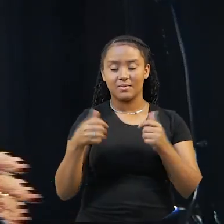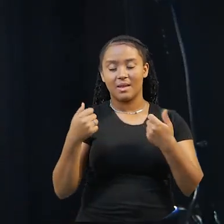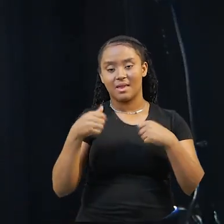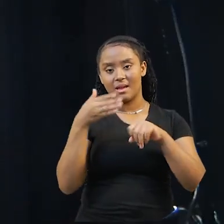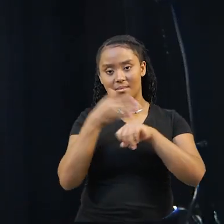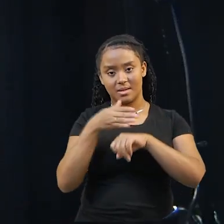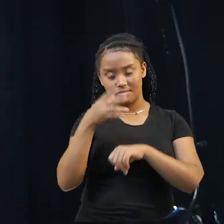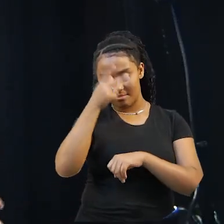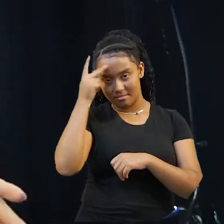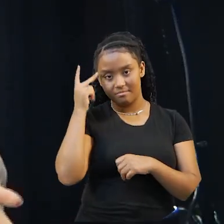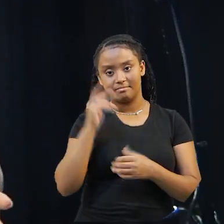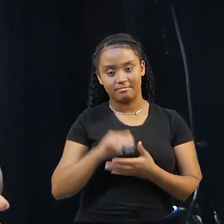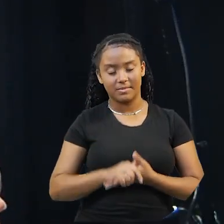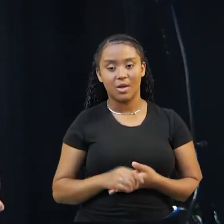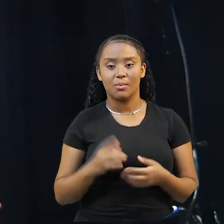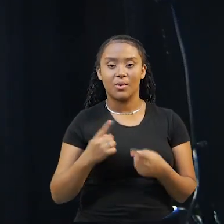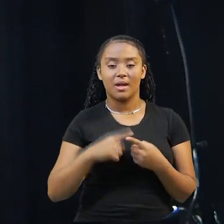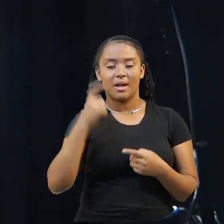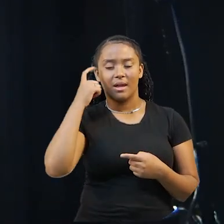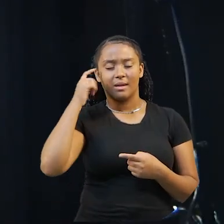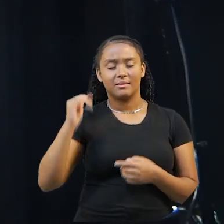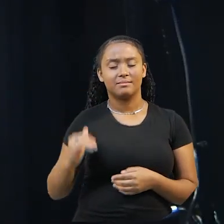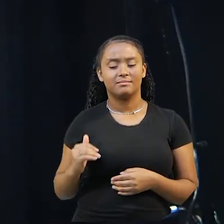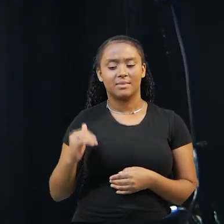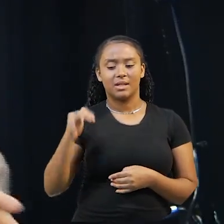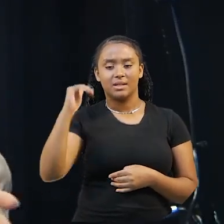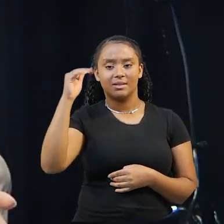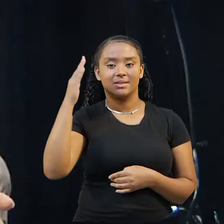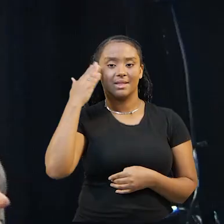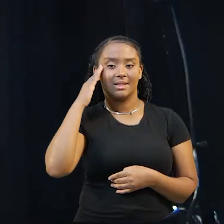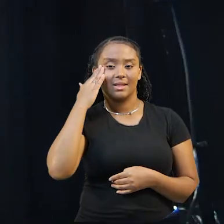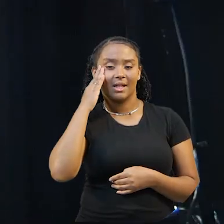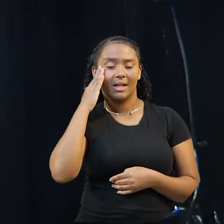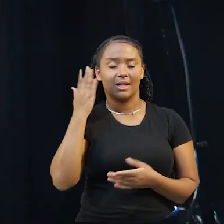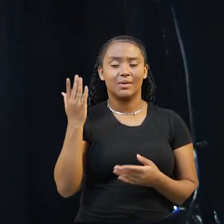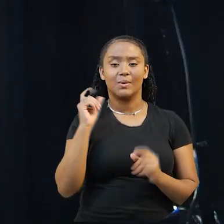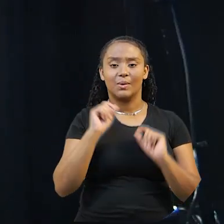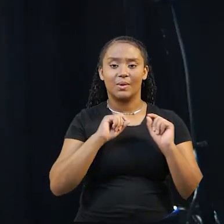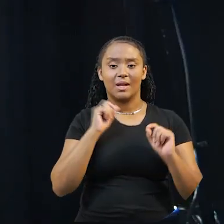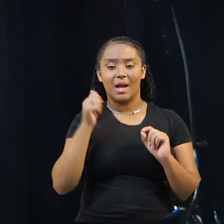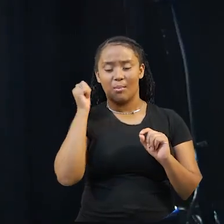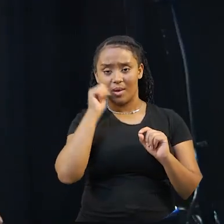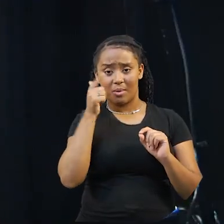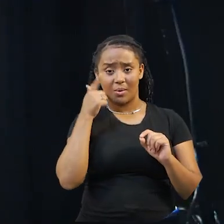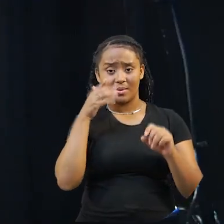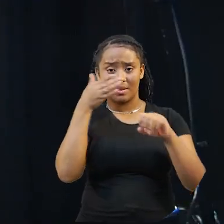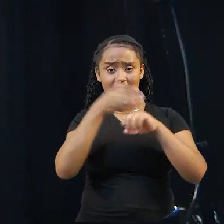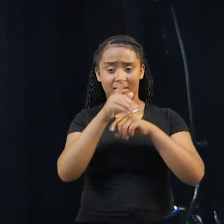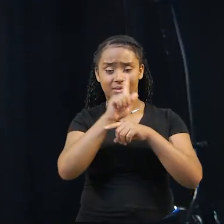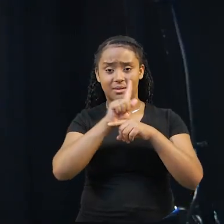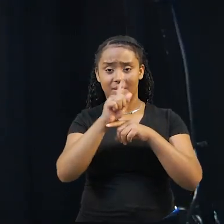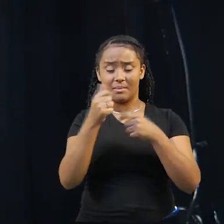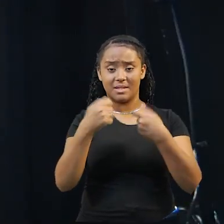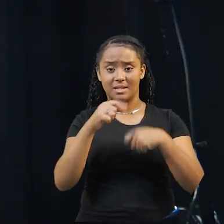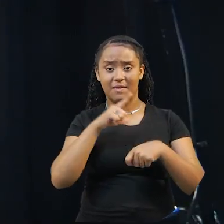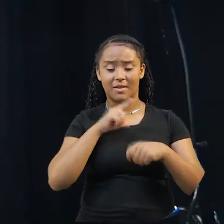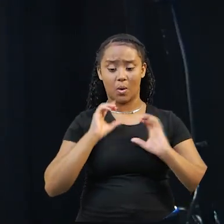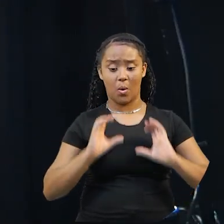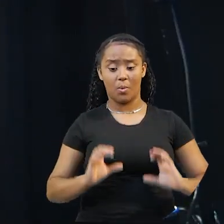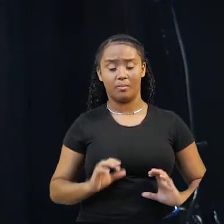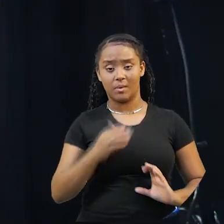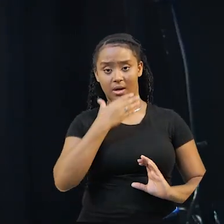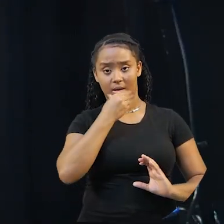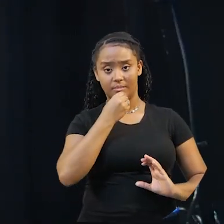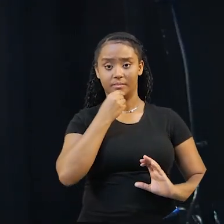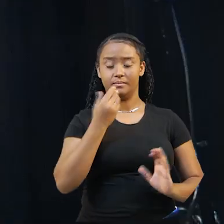mundo. Porque eu cresci entendendo e ouvindo que a mulher, para estar na gestão, ela precisava ter um comportamento masculino, que